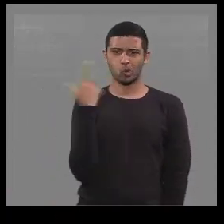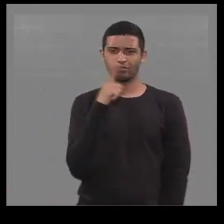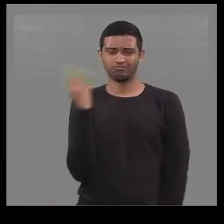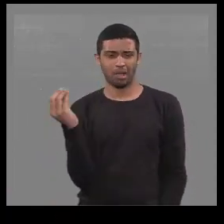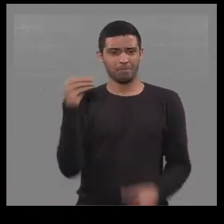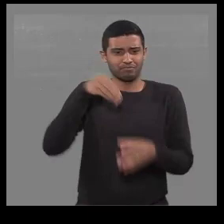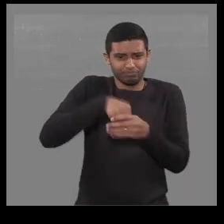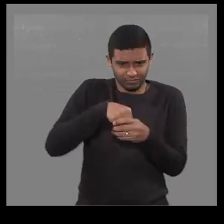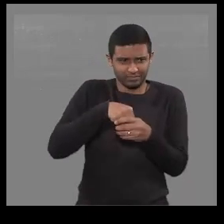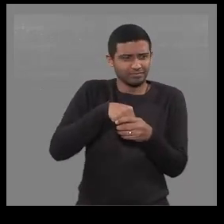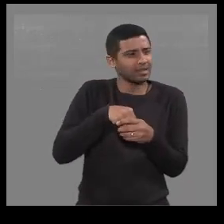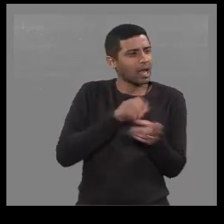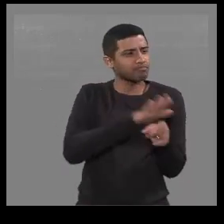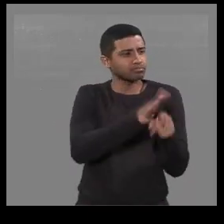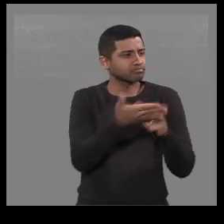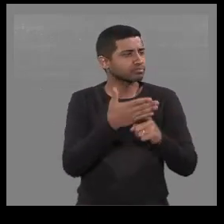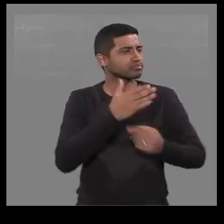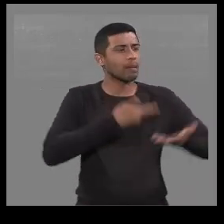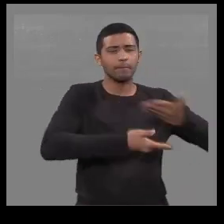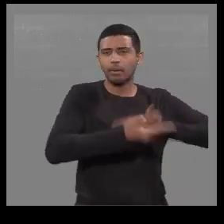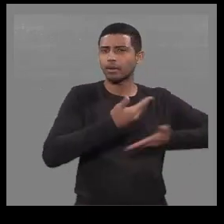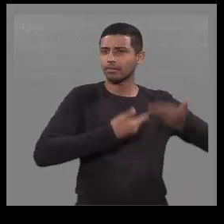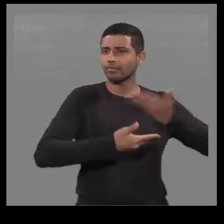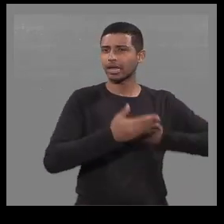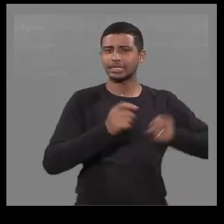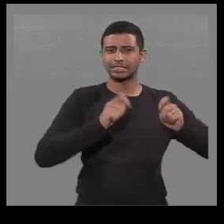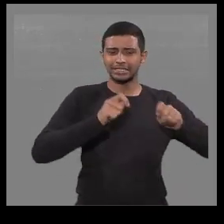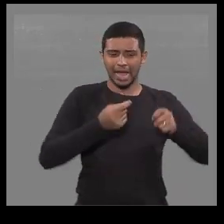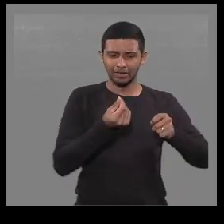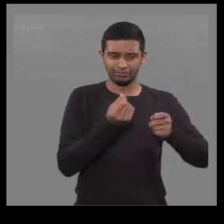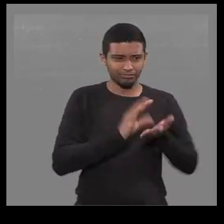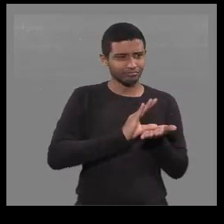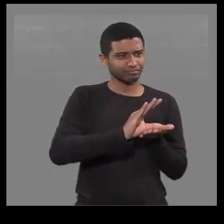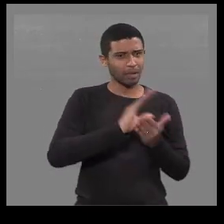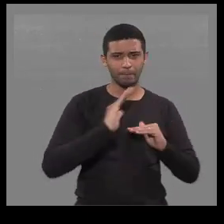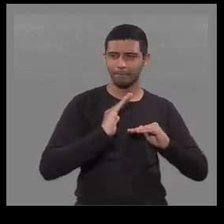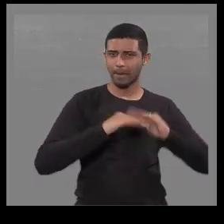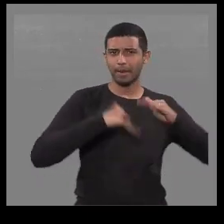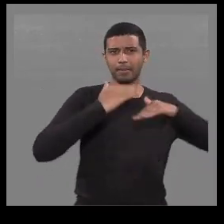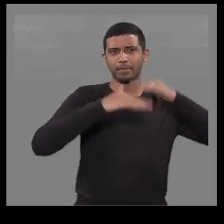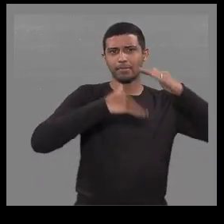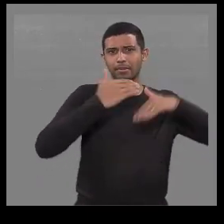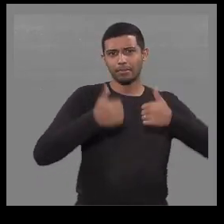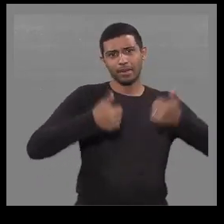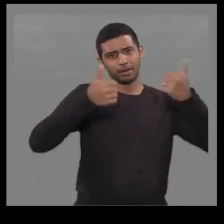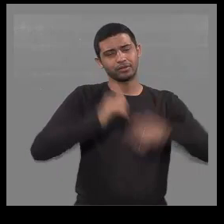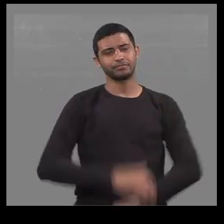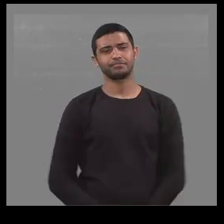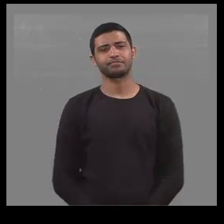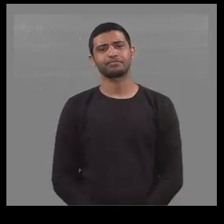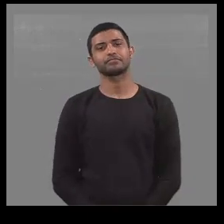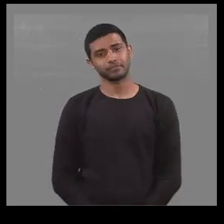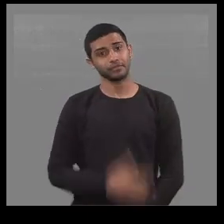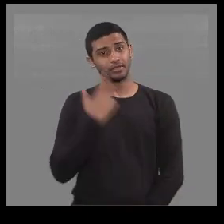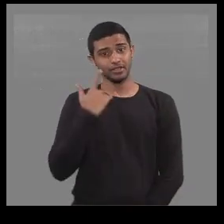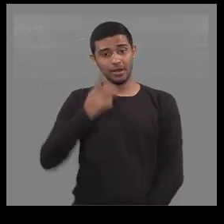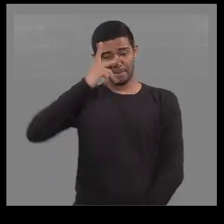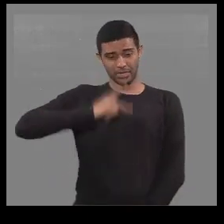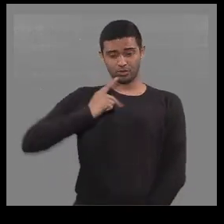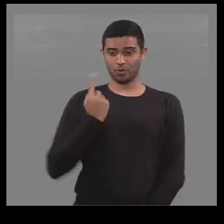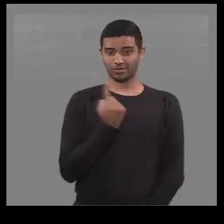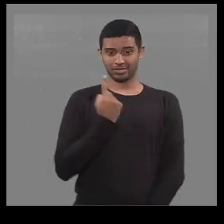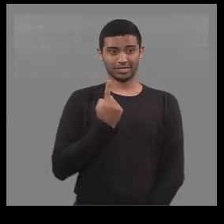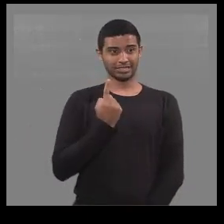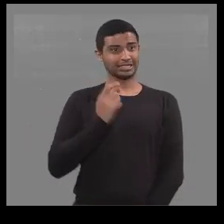próprios inserções internas para que esses empreendimentos consigam se tornar mais escaláveis. Então,